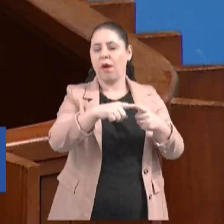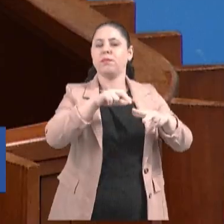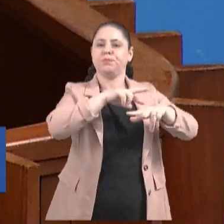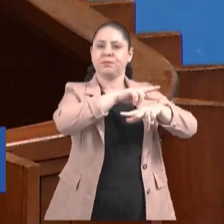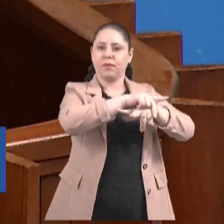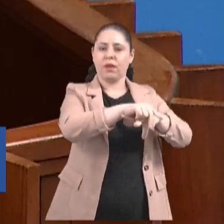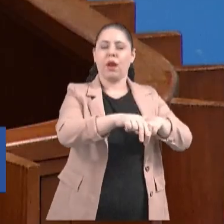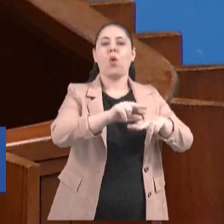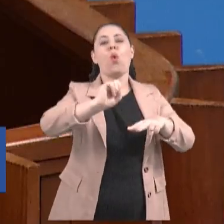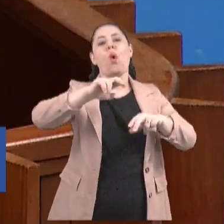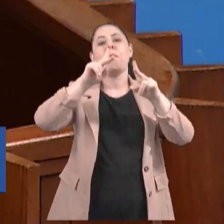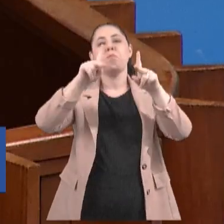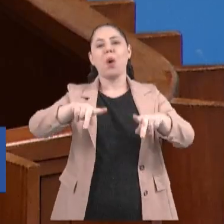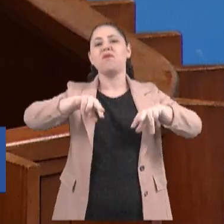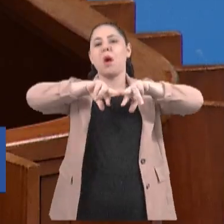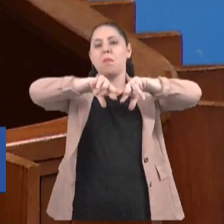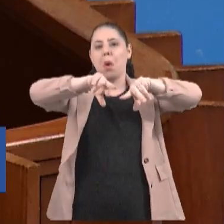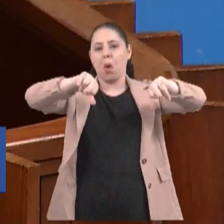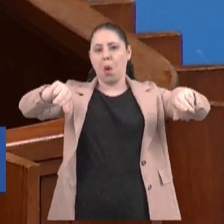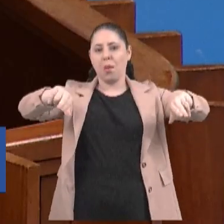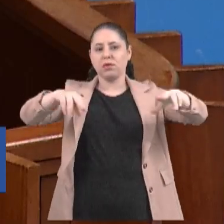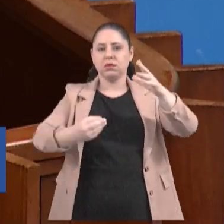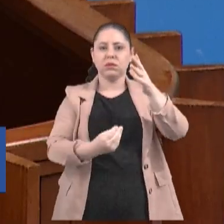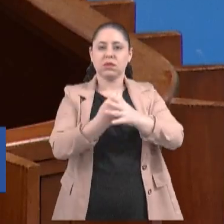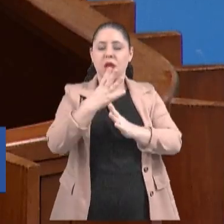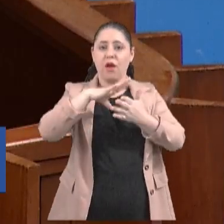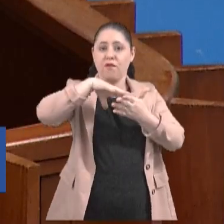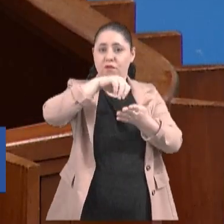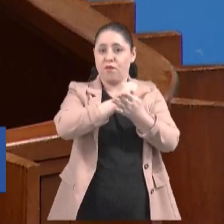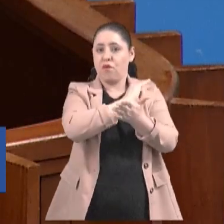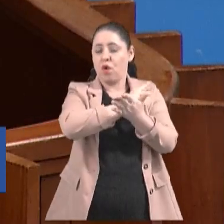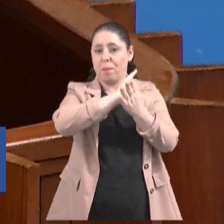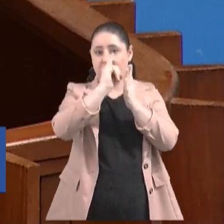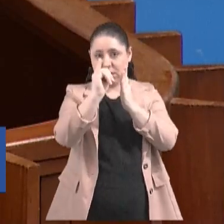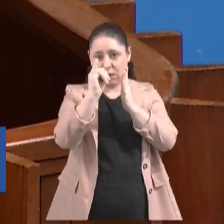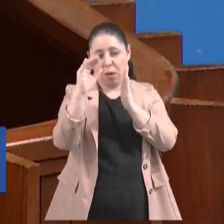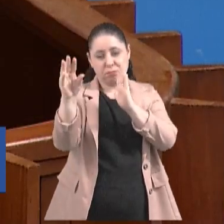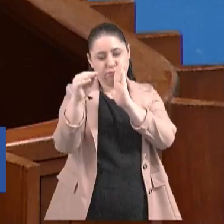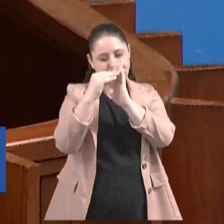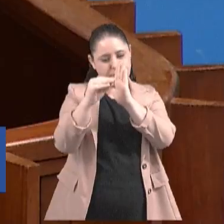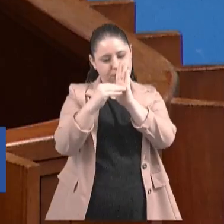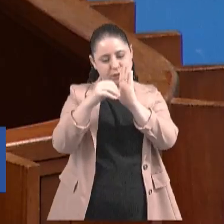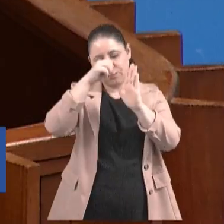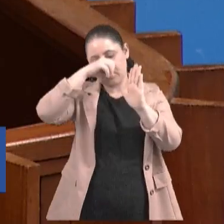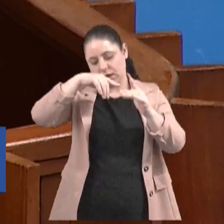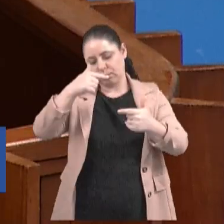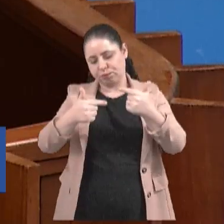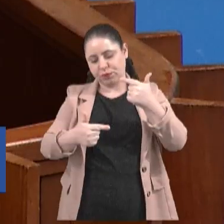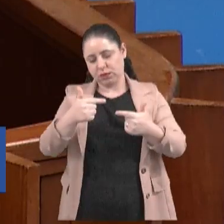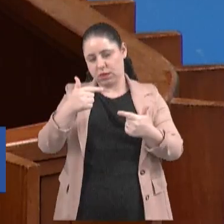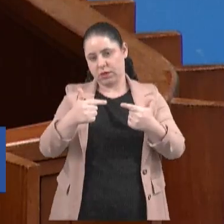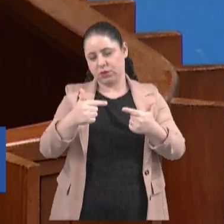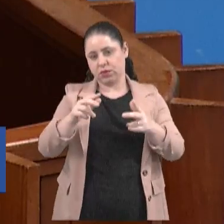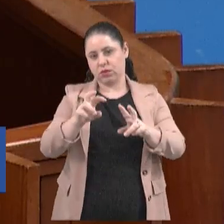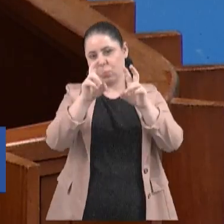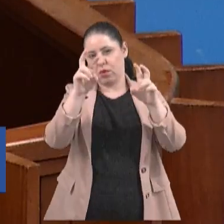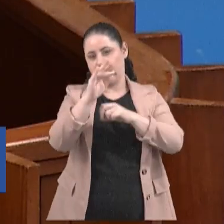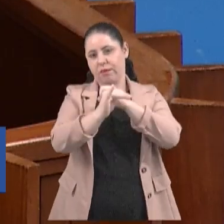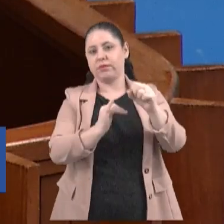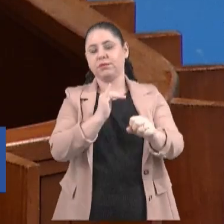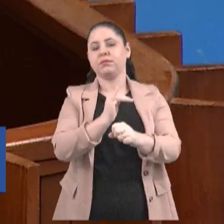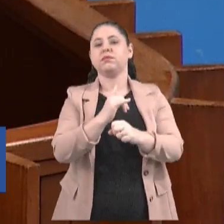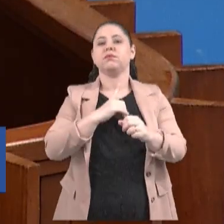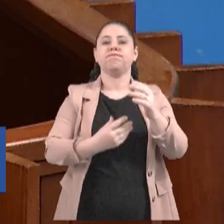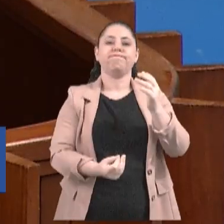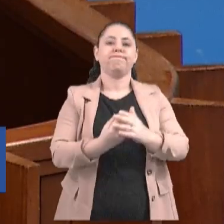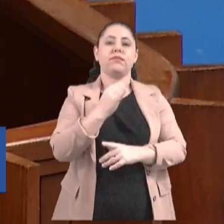raça tem por finalidade criar banco de dados sobre ocorrências de violência política digital, implementar